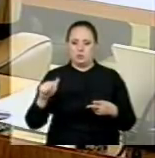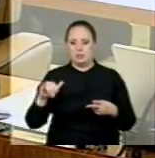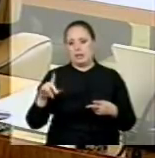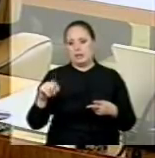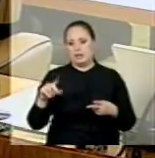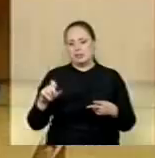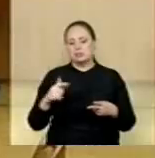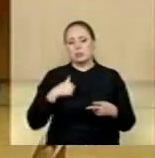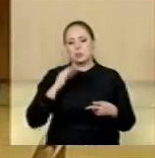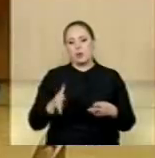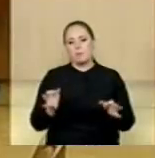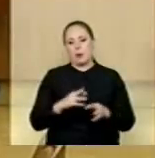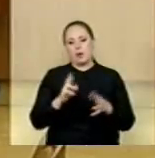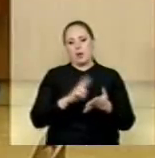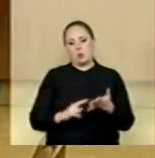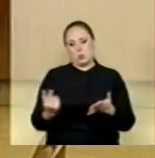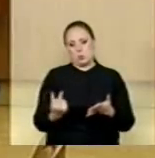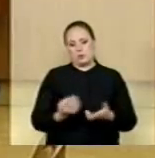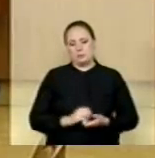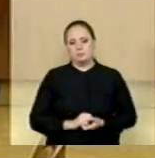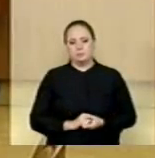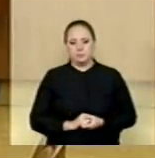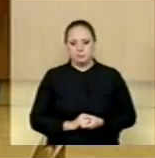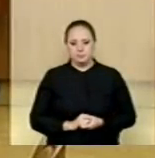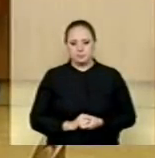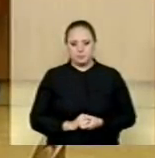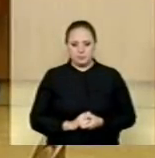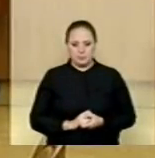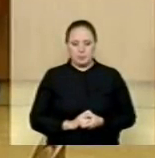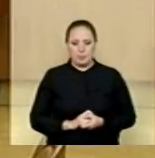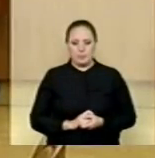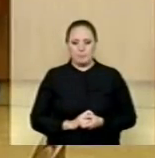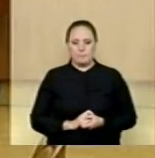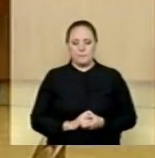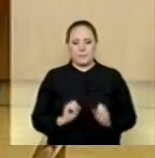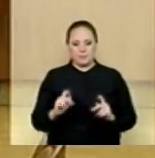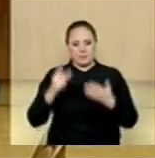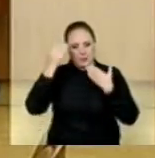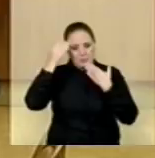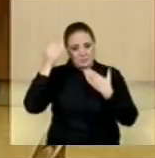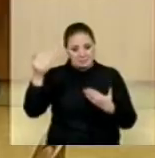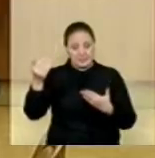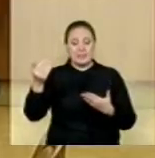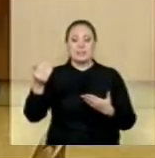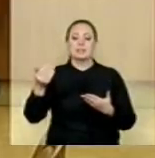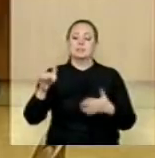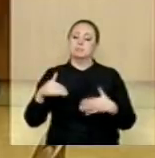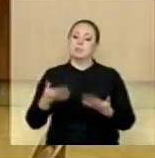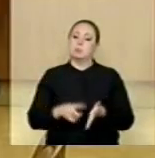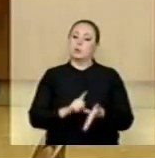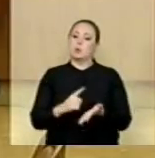senhora presidente. Agradeço a Vossa Excelência e, na forma inicialmente